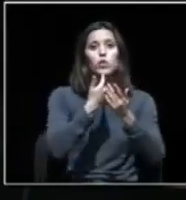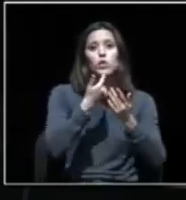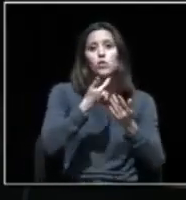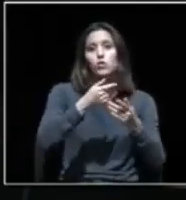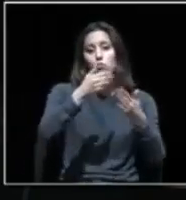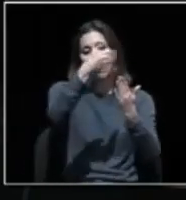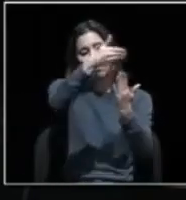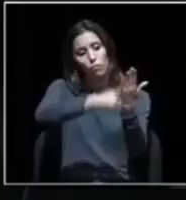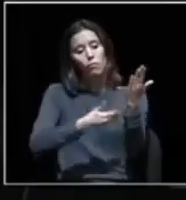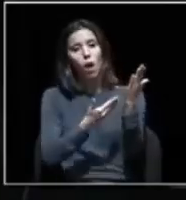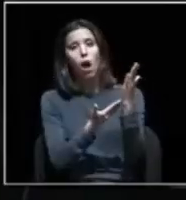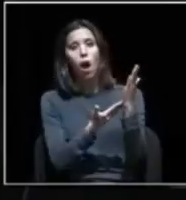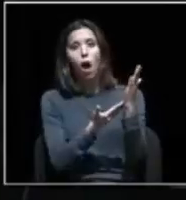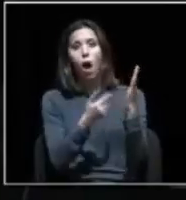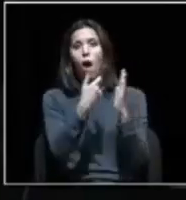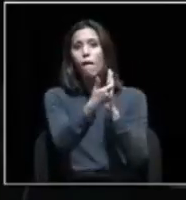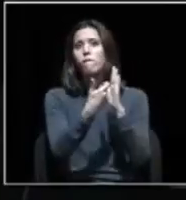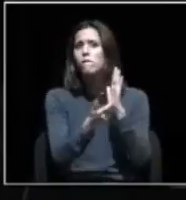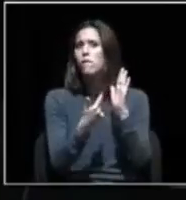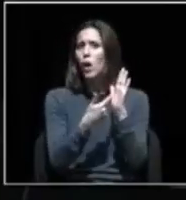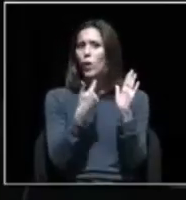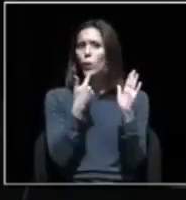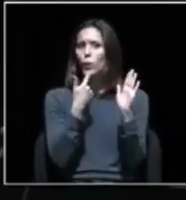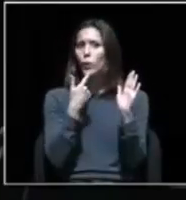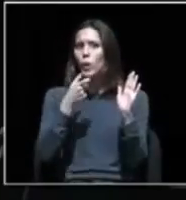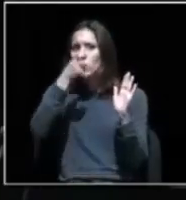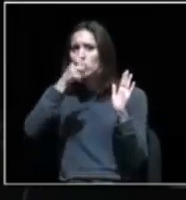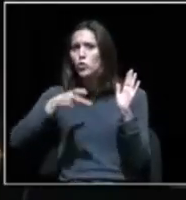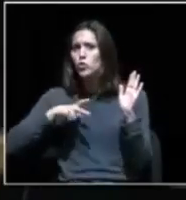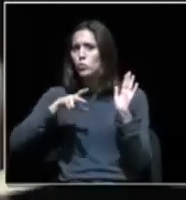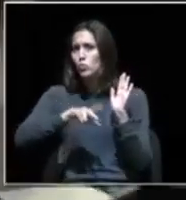na proposta que nos é apresentada, a verdade é que os portugueses ficam a perder. Obrigada.